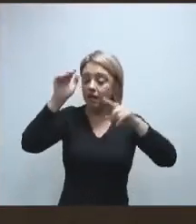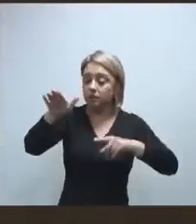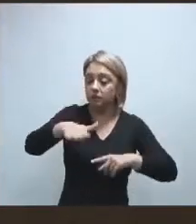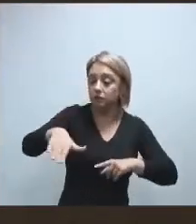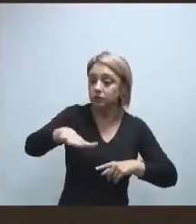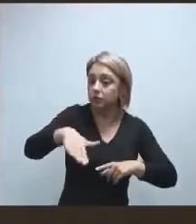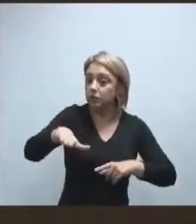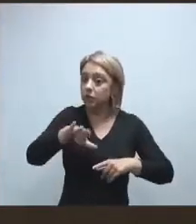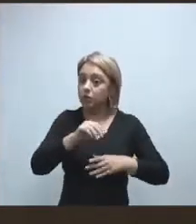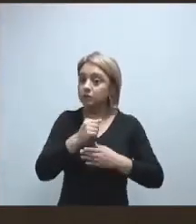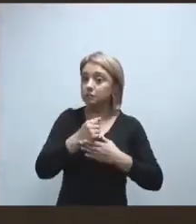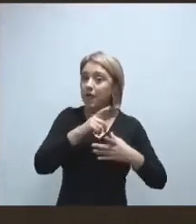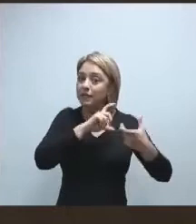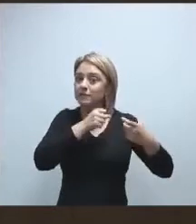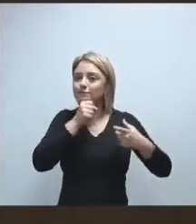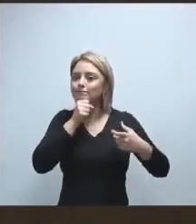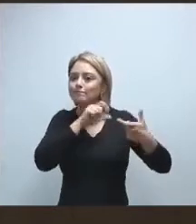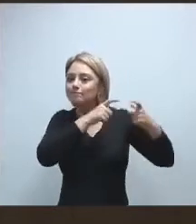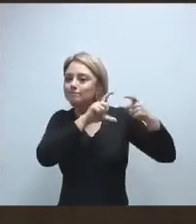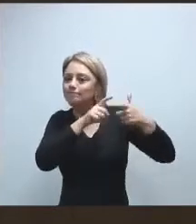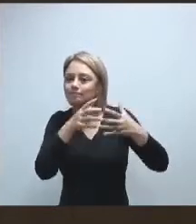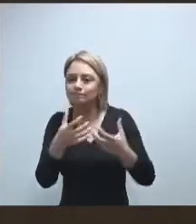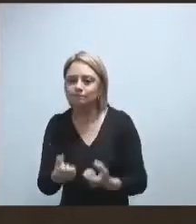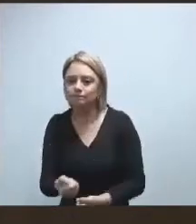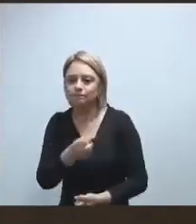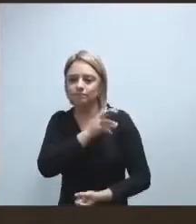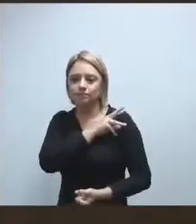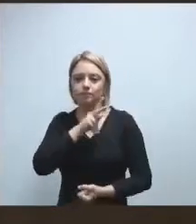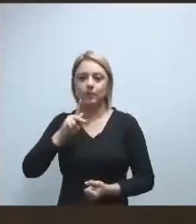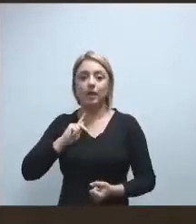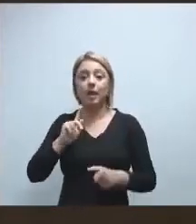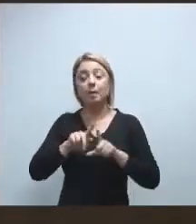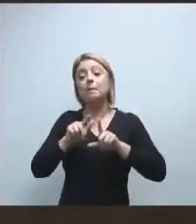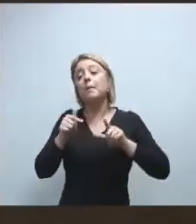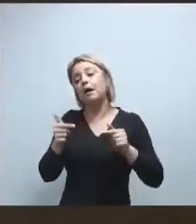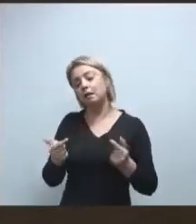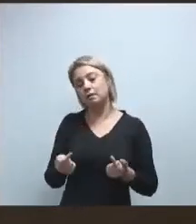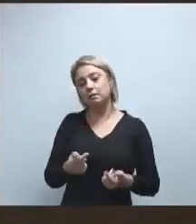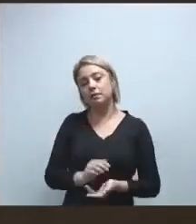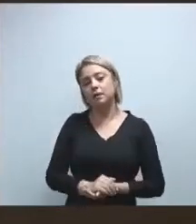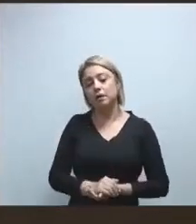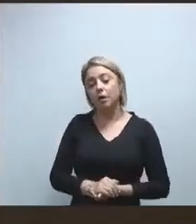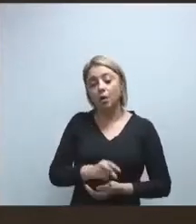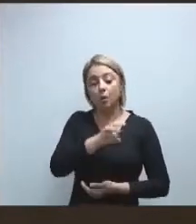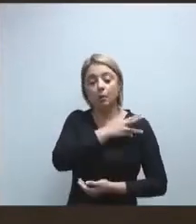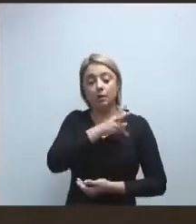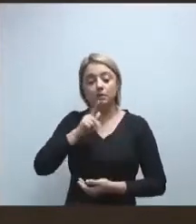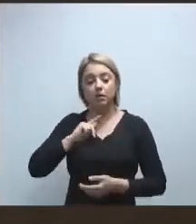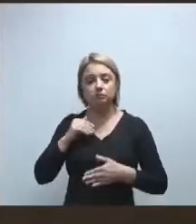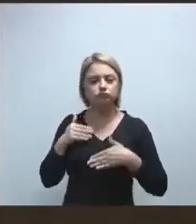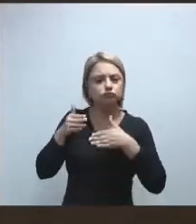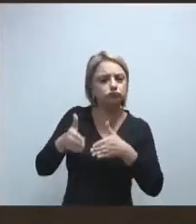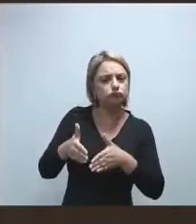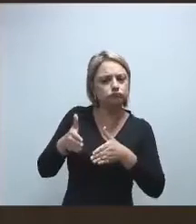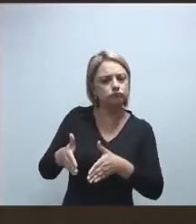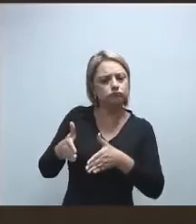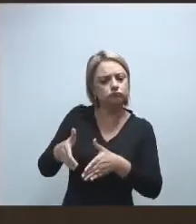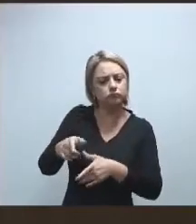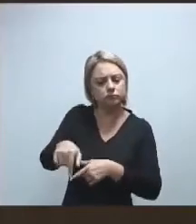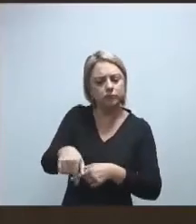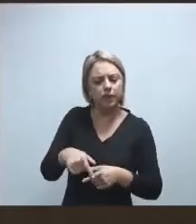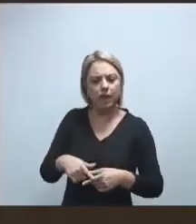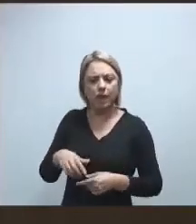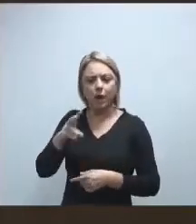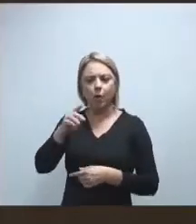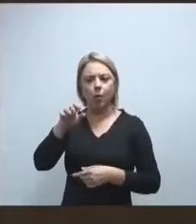mais conservadores do ministério público adotava mas é o ministério público participou diretamente à